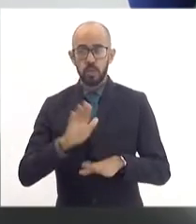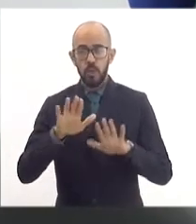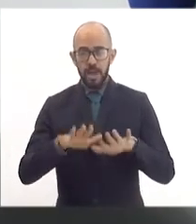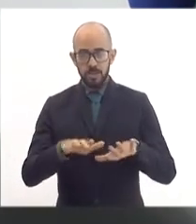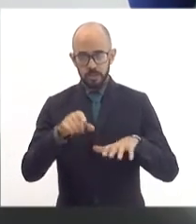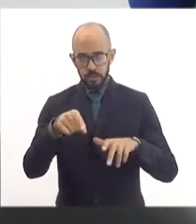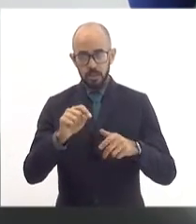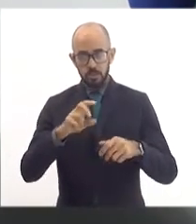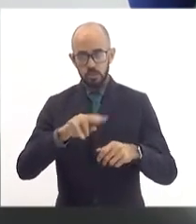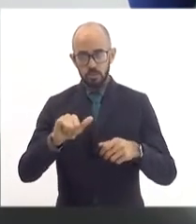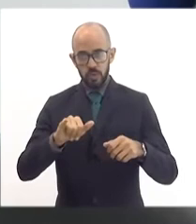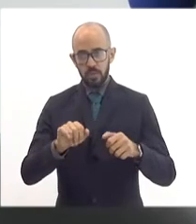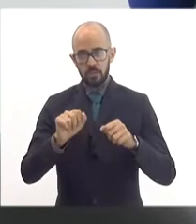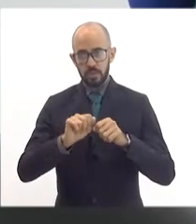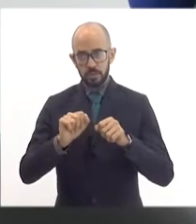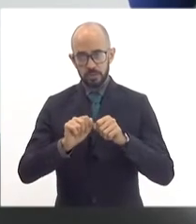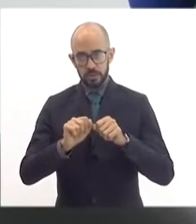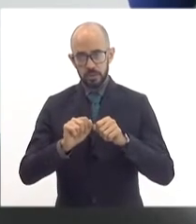aqui,